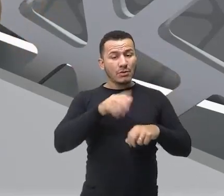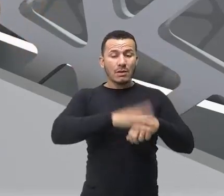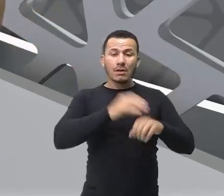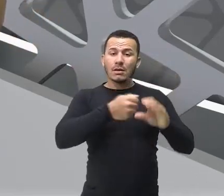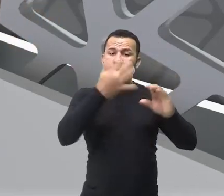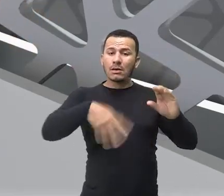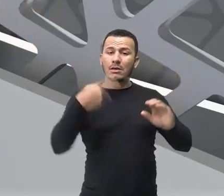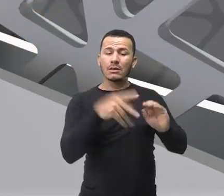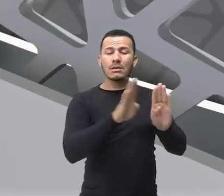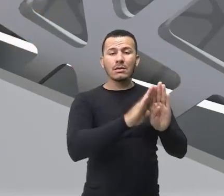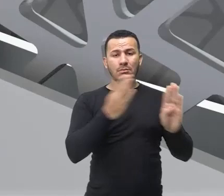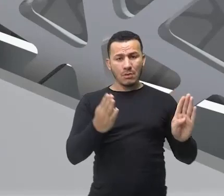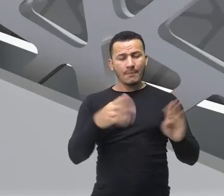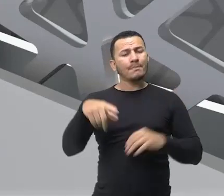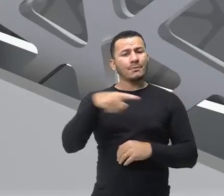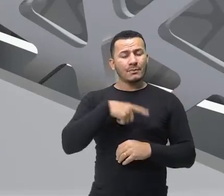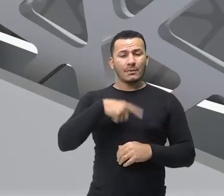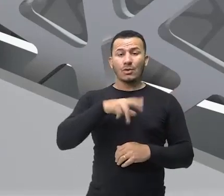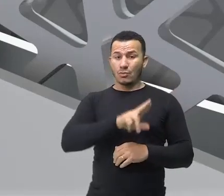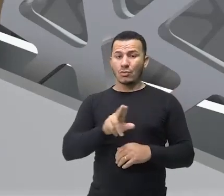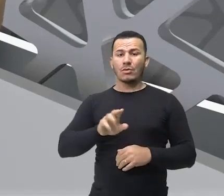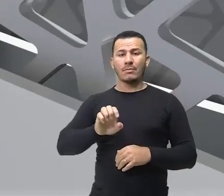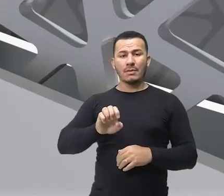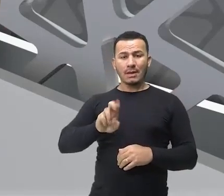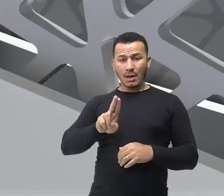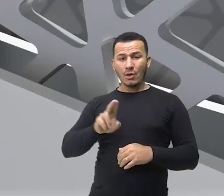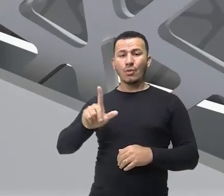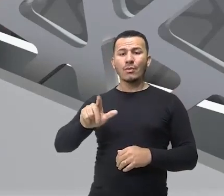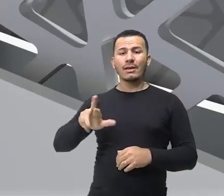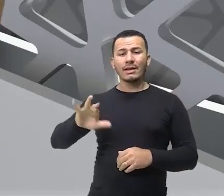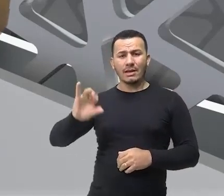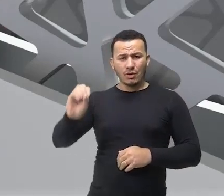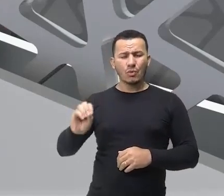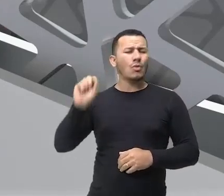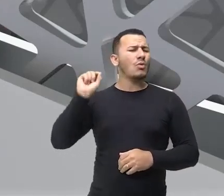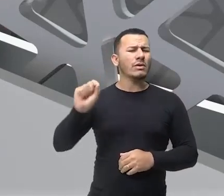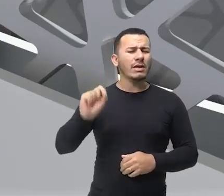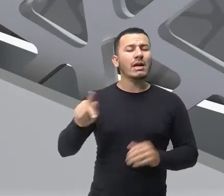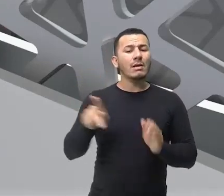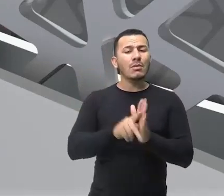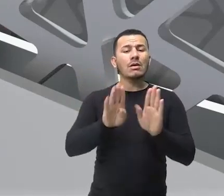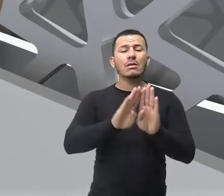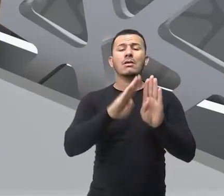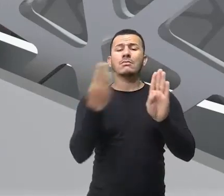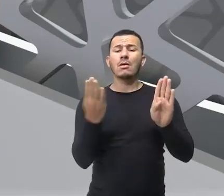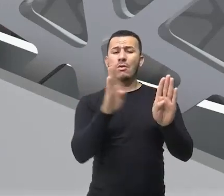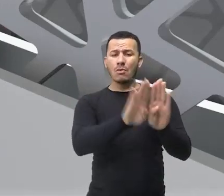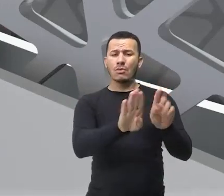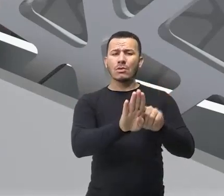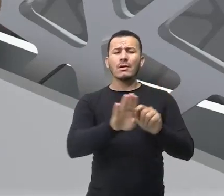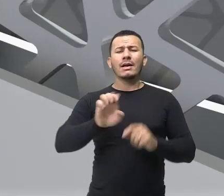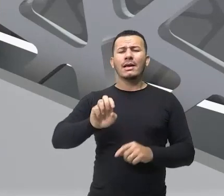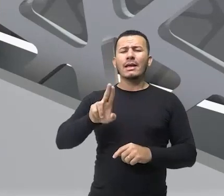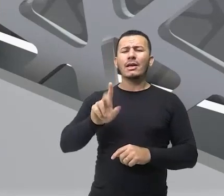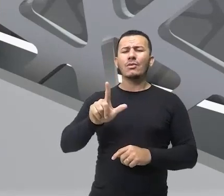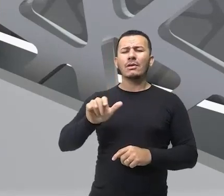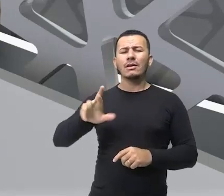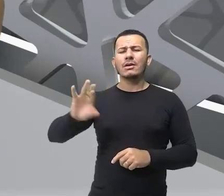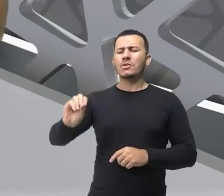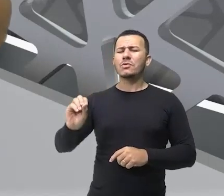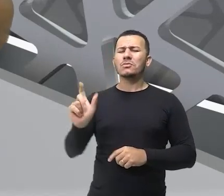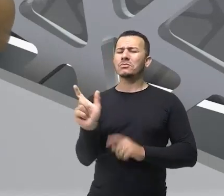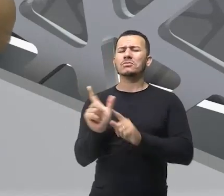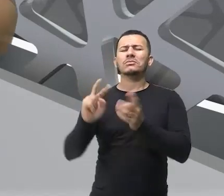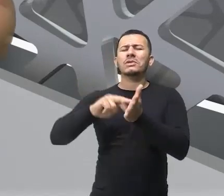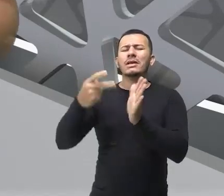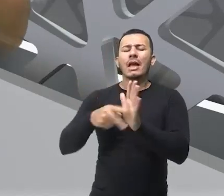no texto nós temos um eu lírico, certo? Que nós chamamos que é uma porta, certo? O que é o eu lírico? O eu lírico, gente,